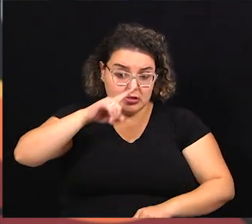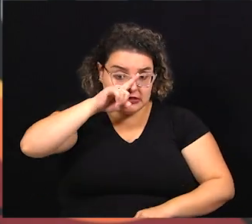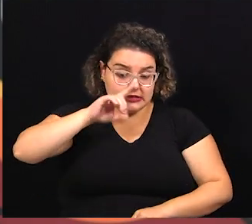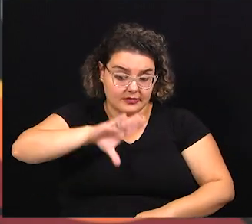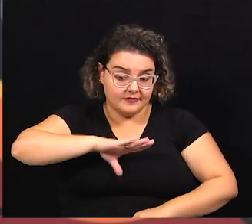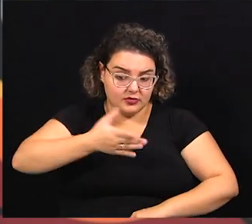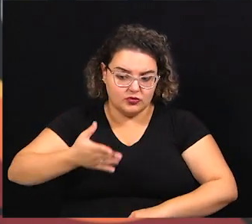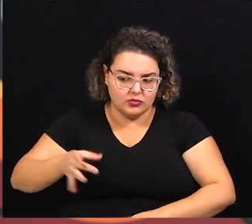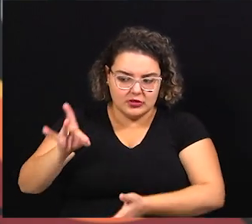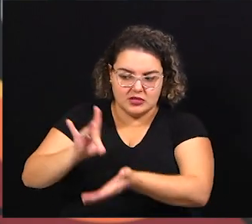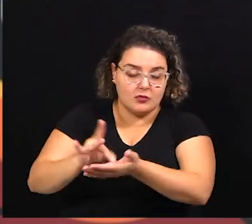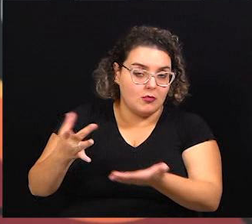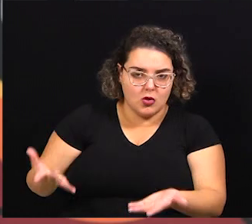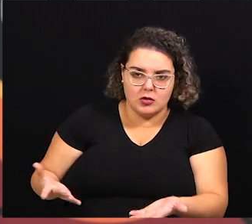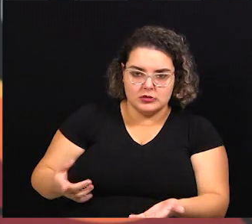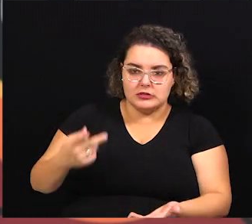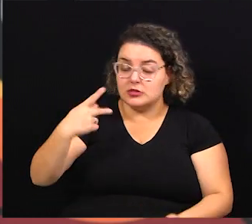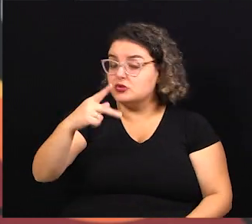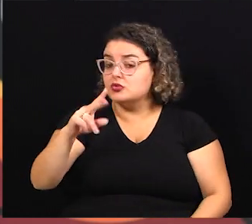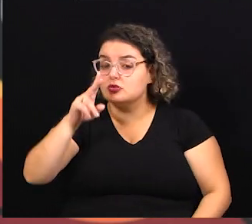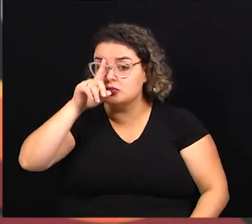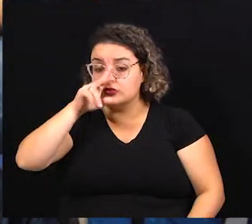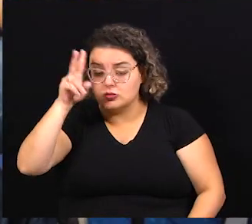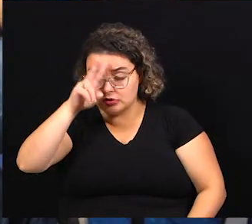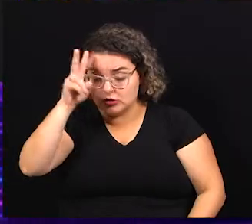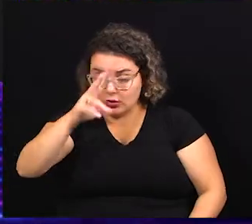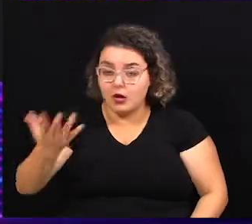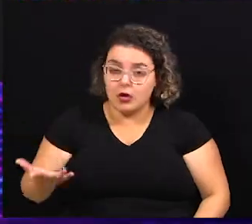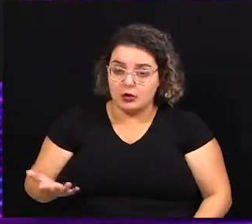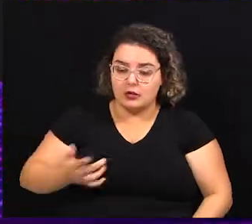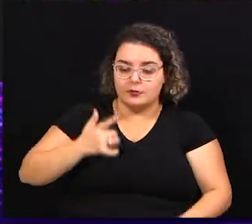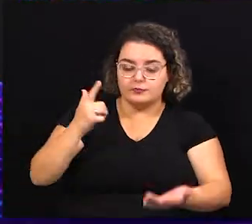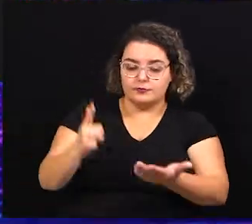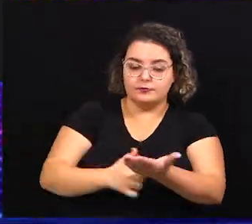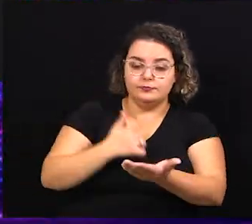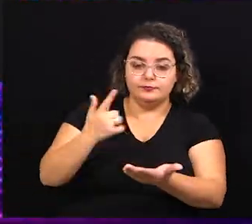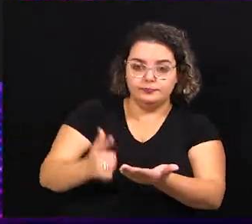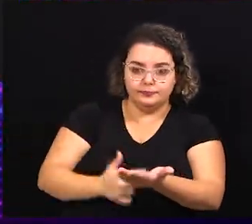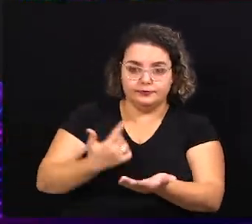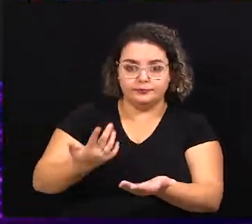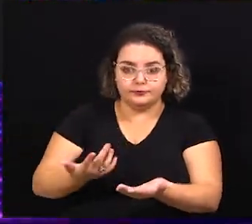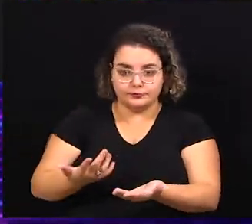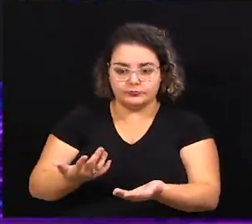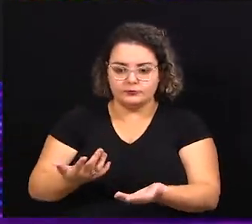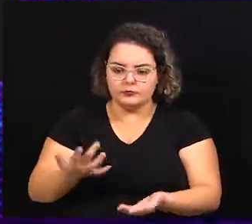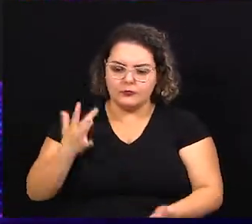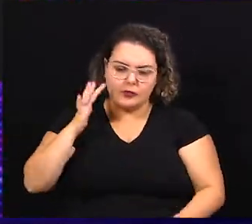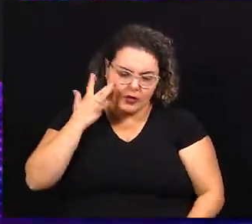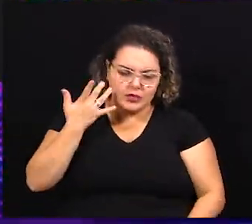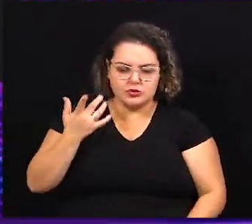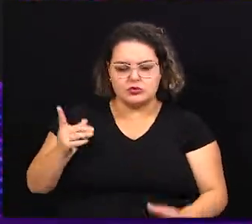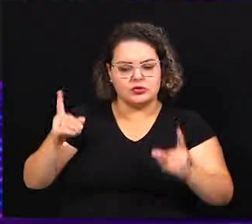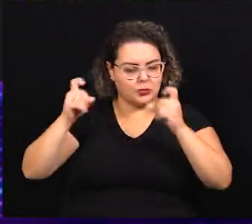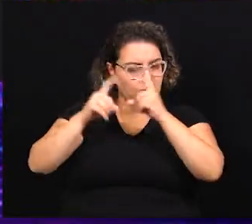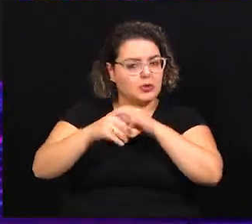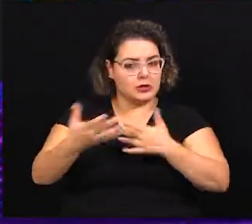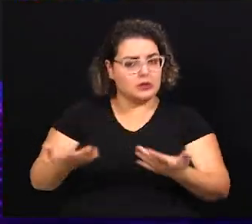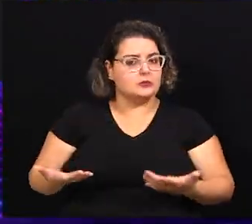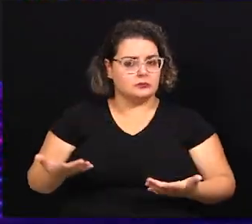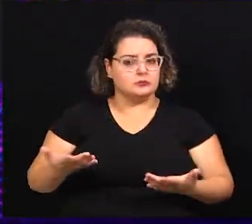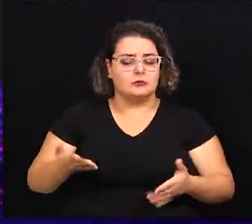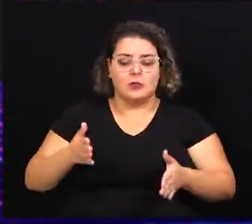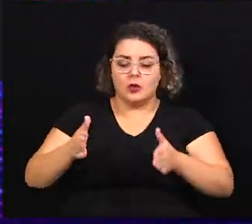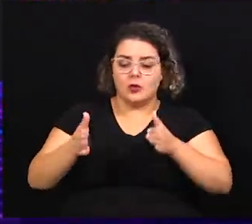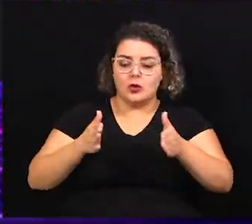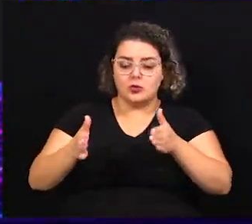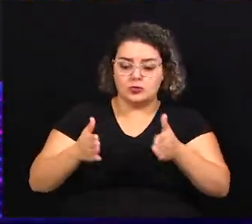né? Qual que é o seu diferencial na sua história, né? Assim, o livro, isso eu acho que é até um desafio, porque